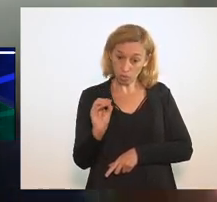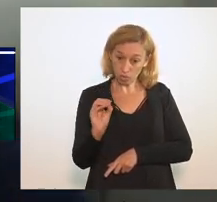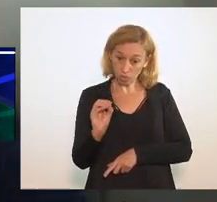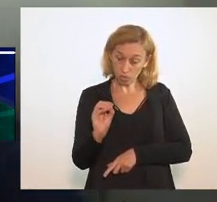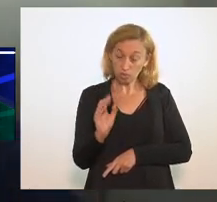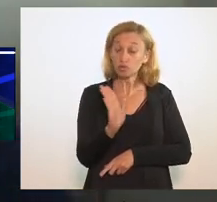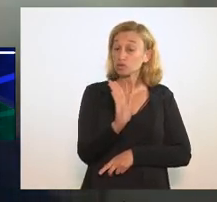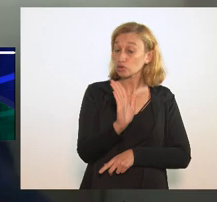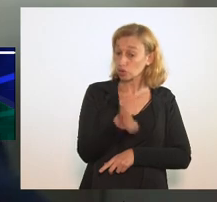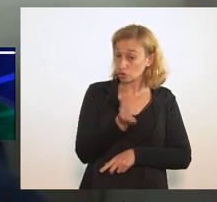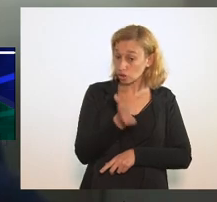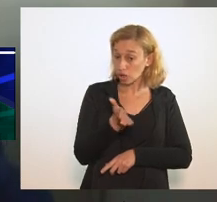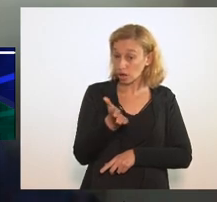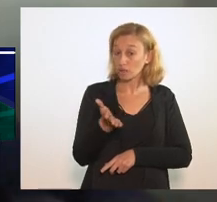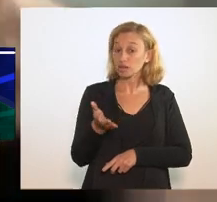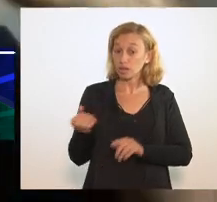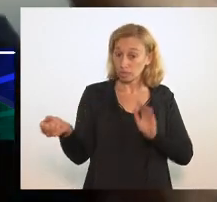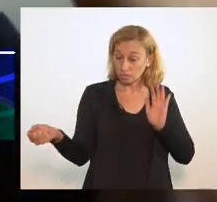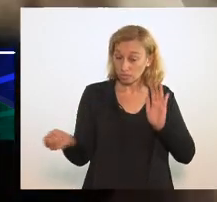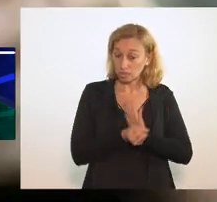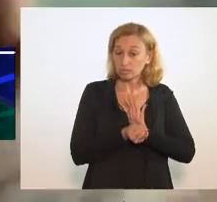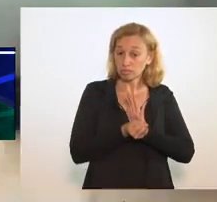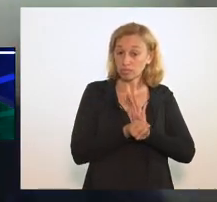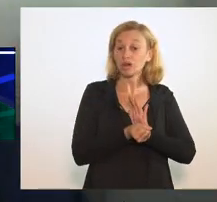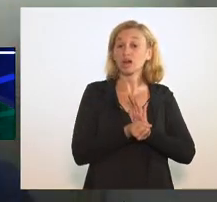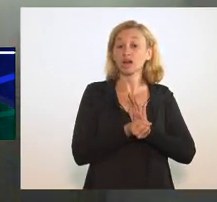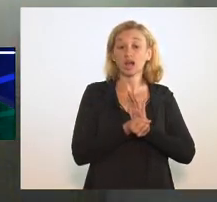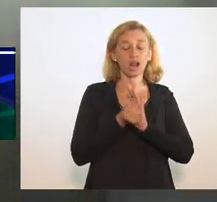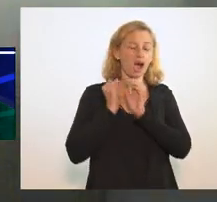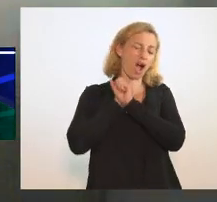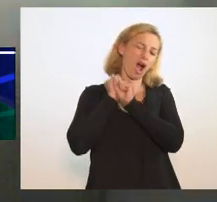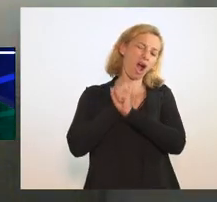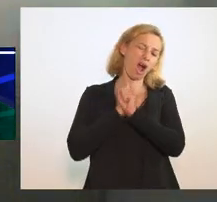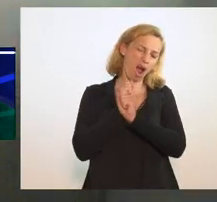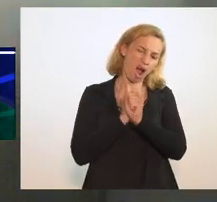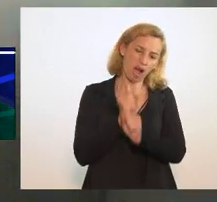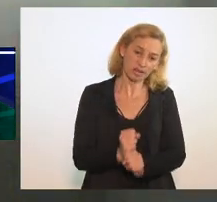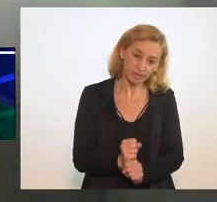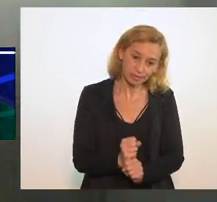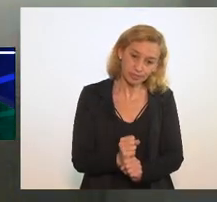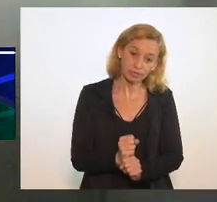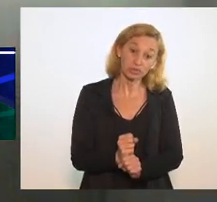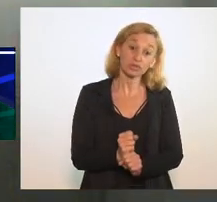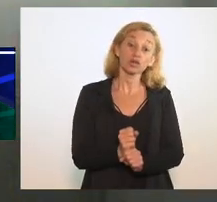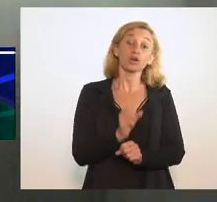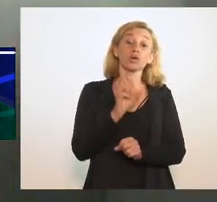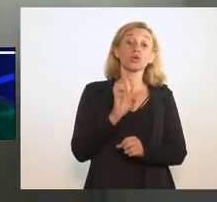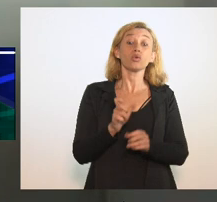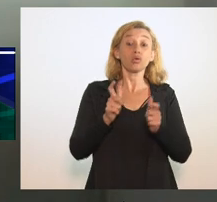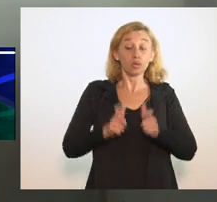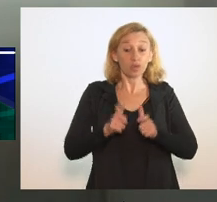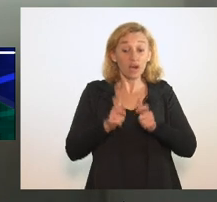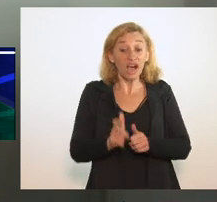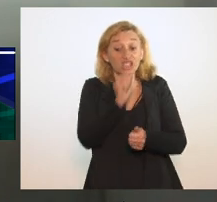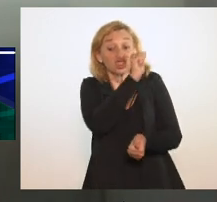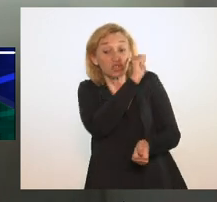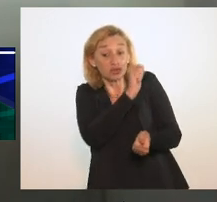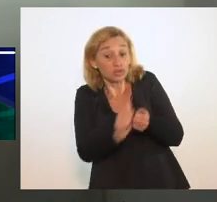já sim está batizado há algumas décadas. O estádio de futebol